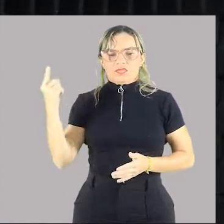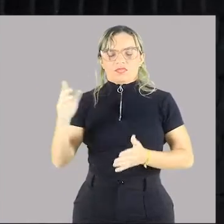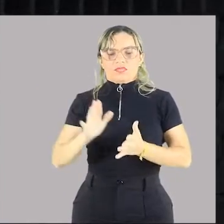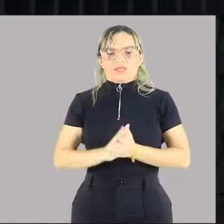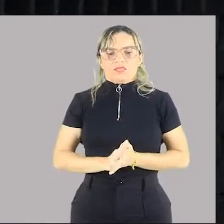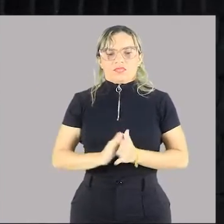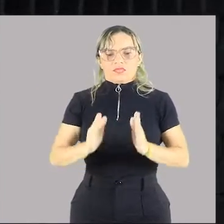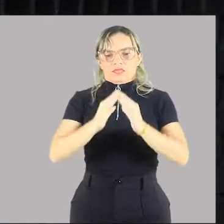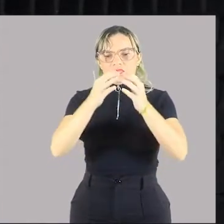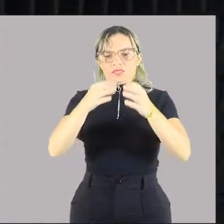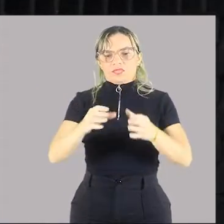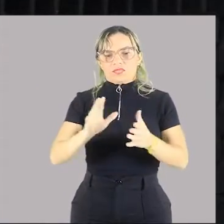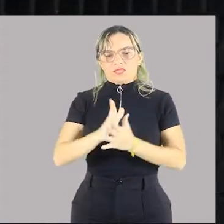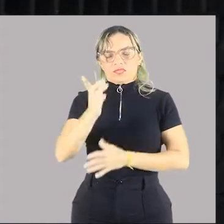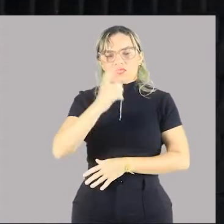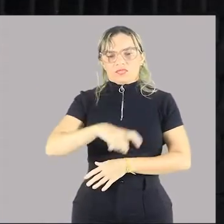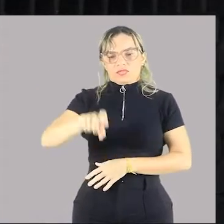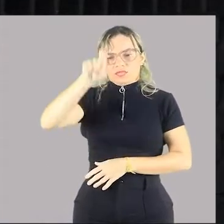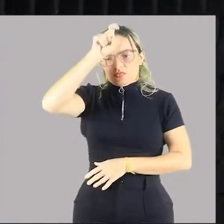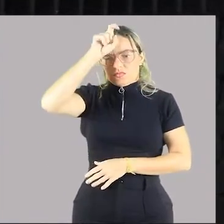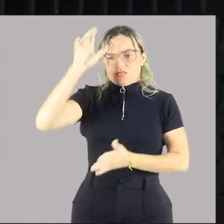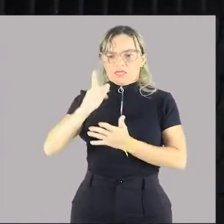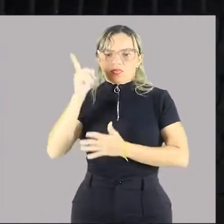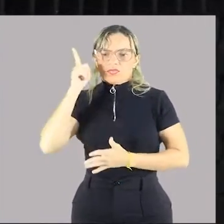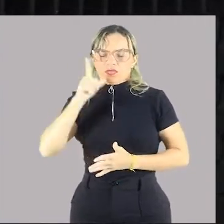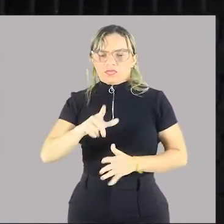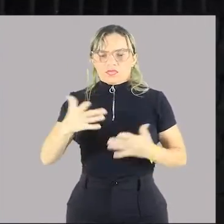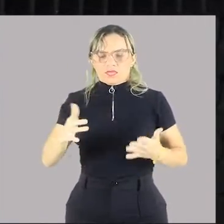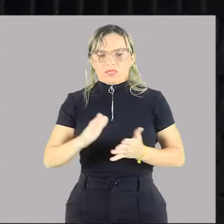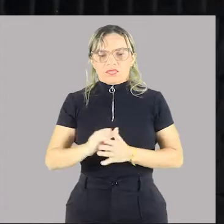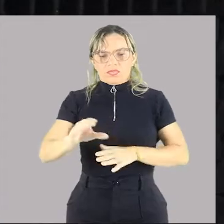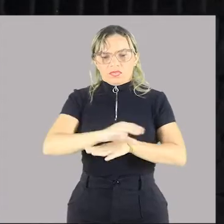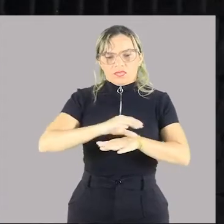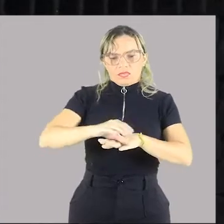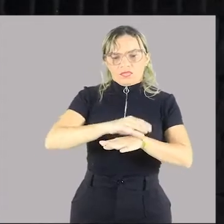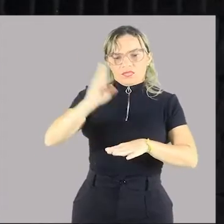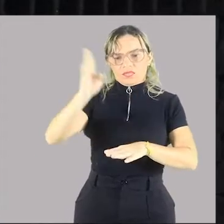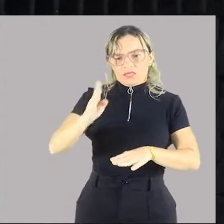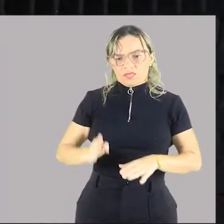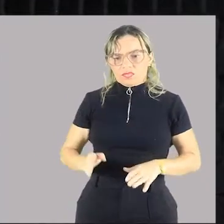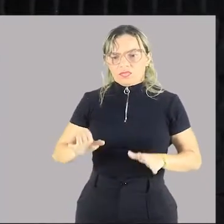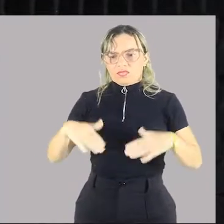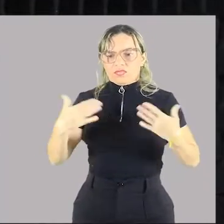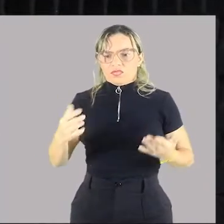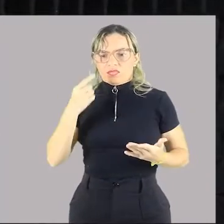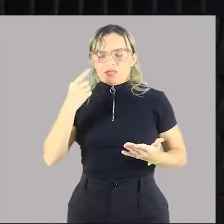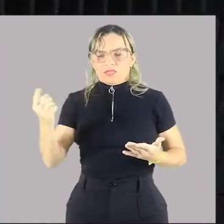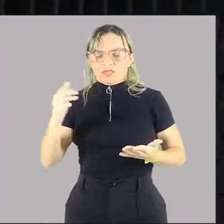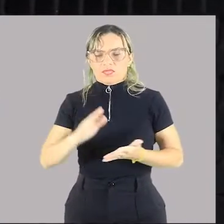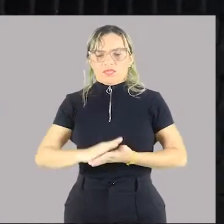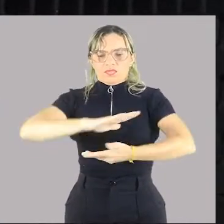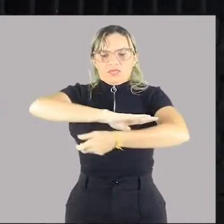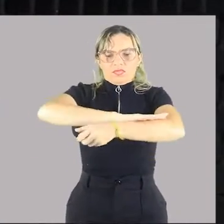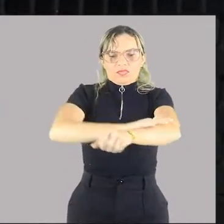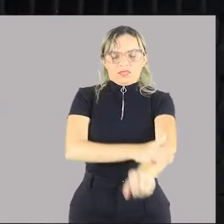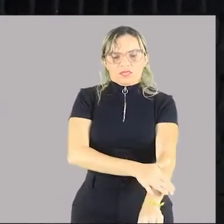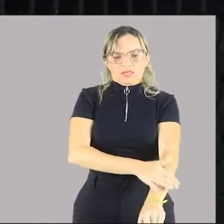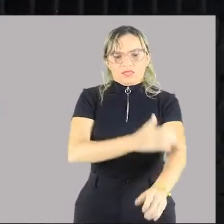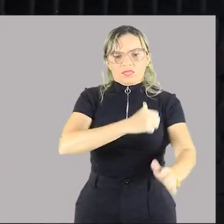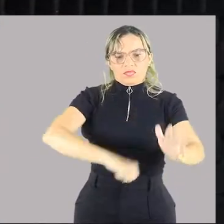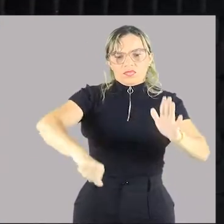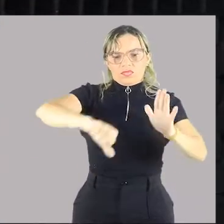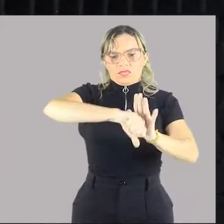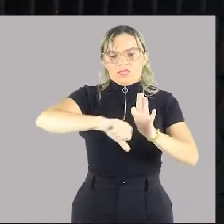conquista. Uma outra conquista presente na Constituição brasileira é o racismo como